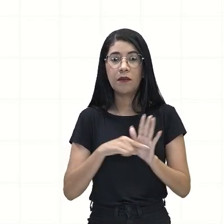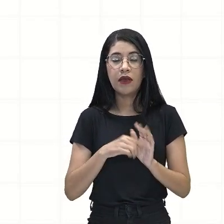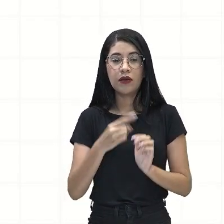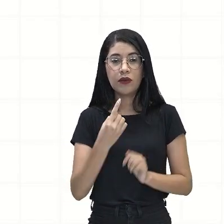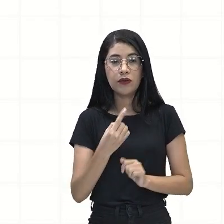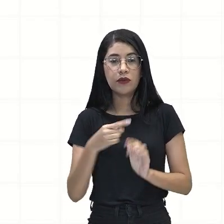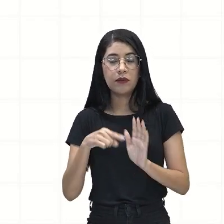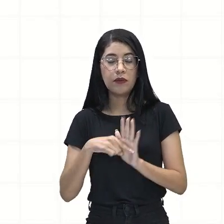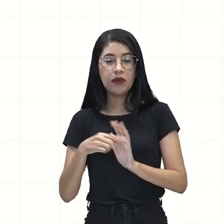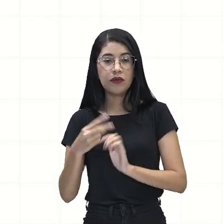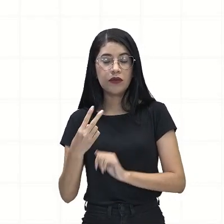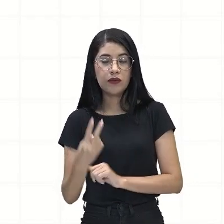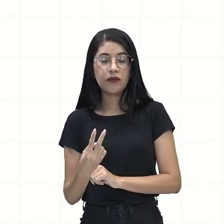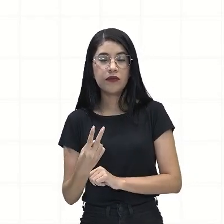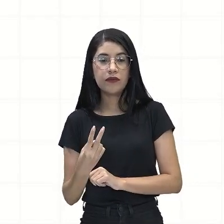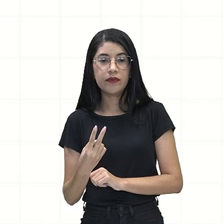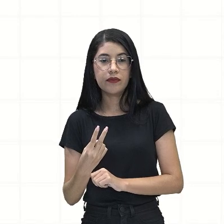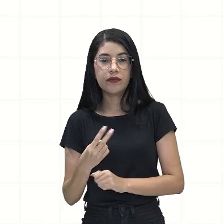2,